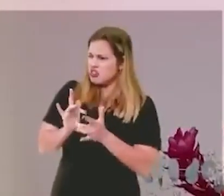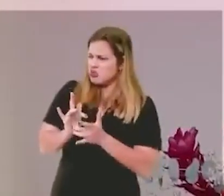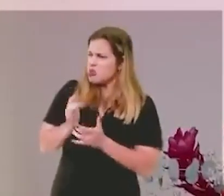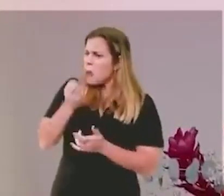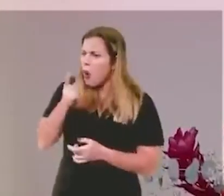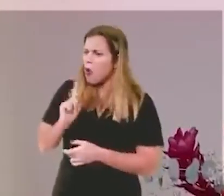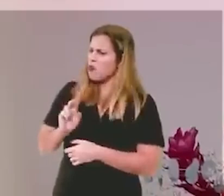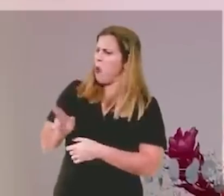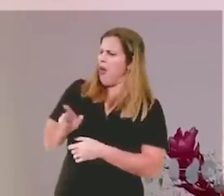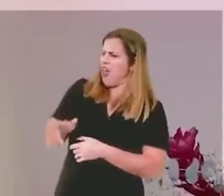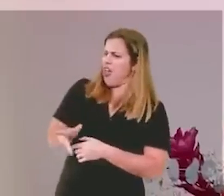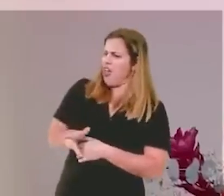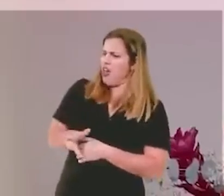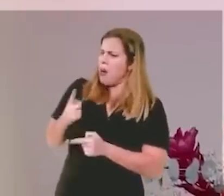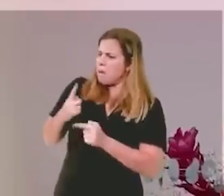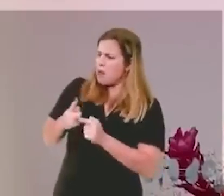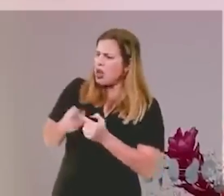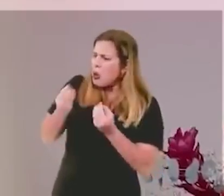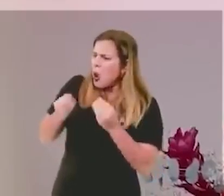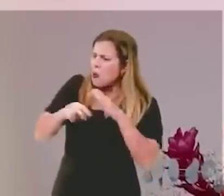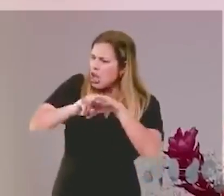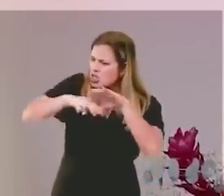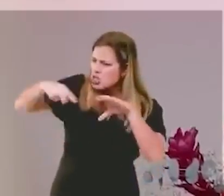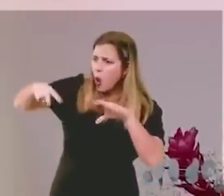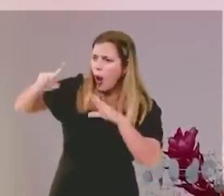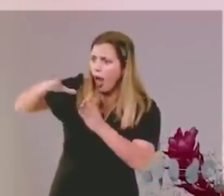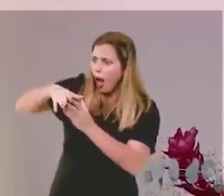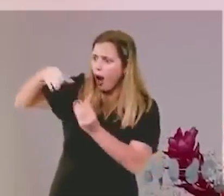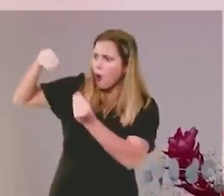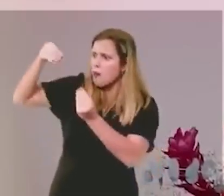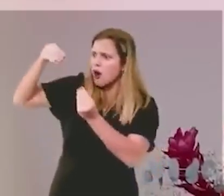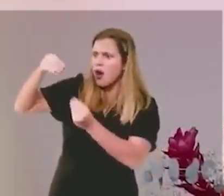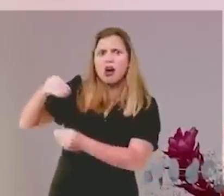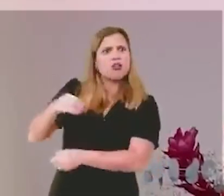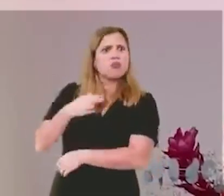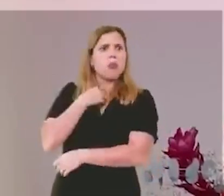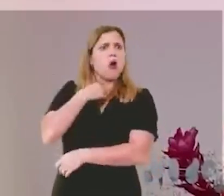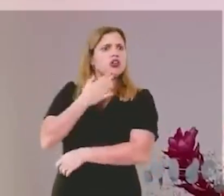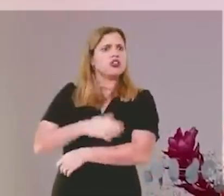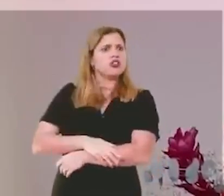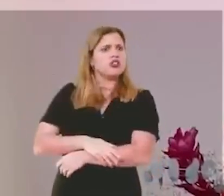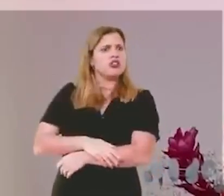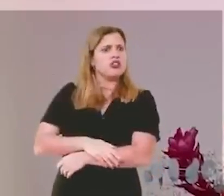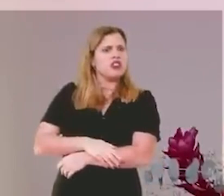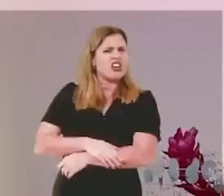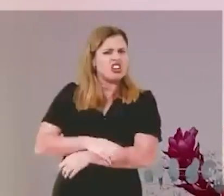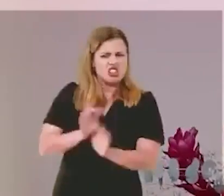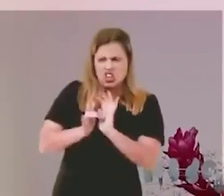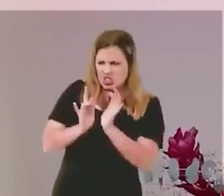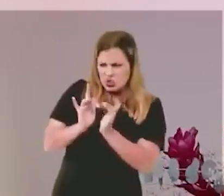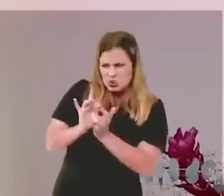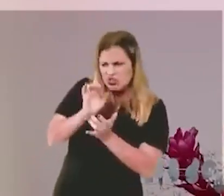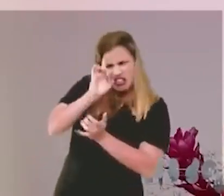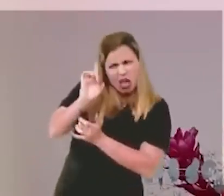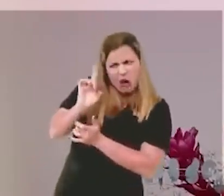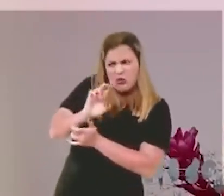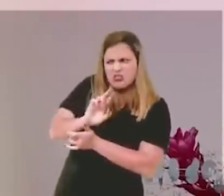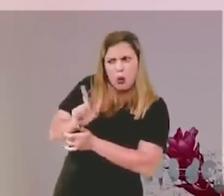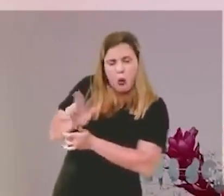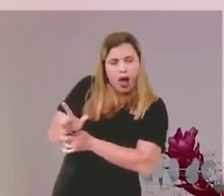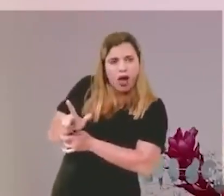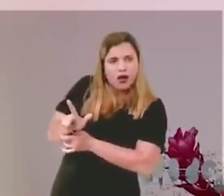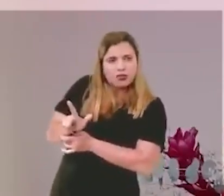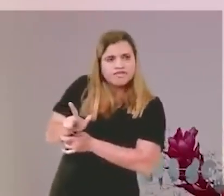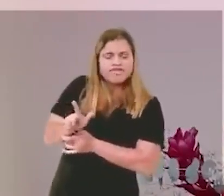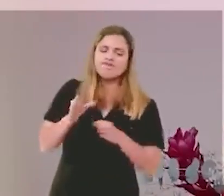bom. Se ele não podia ser essencialmente bom, então ele não podia ser Deus. Então começa a se negar